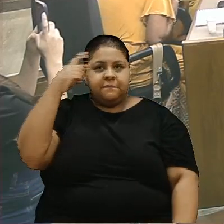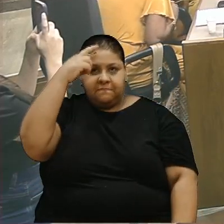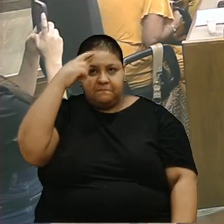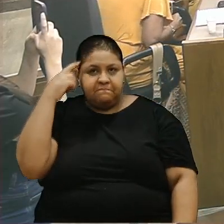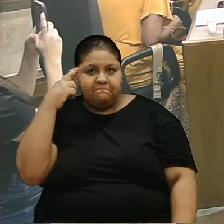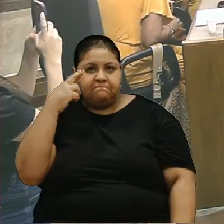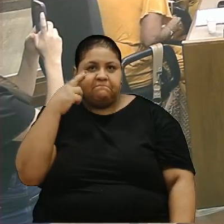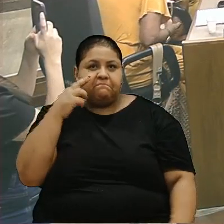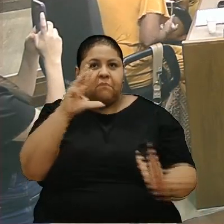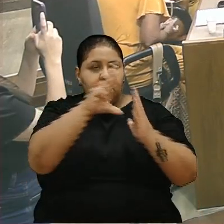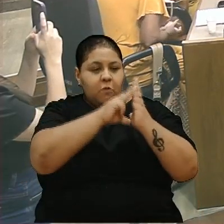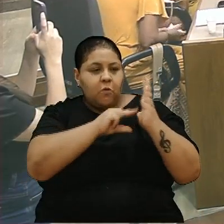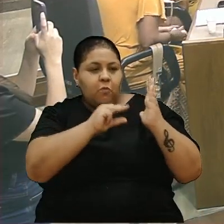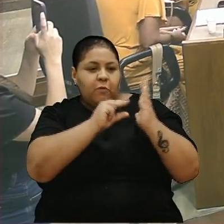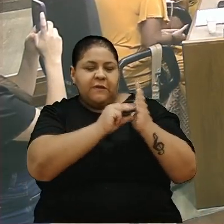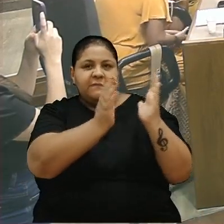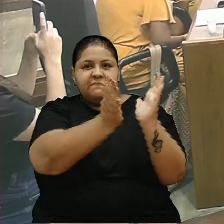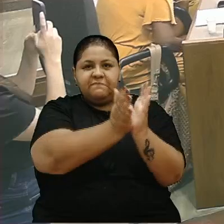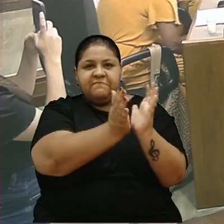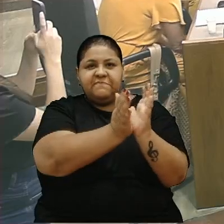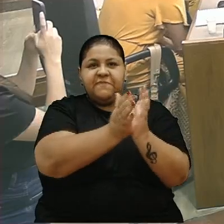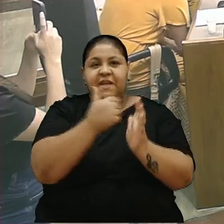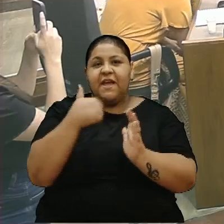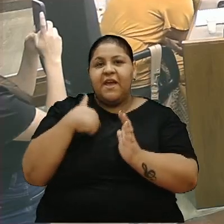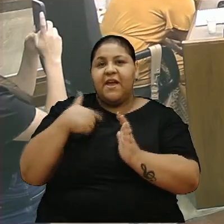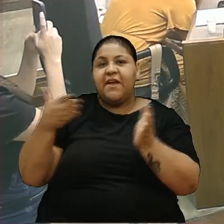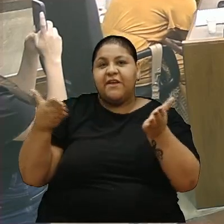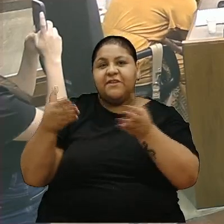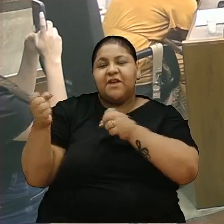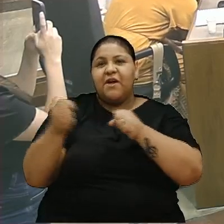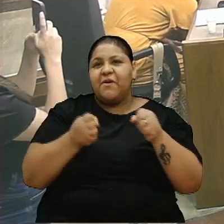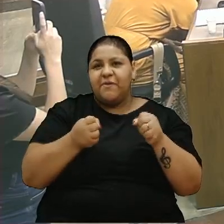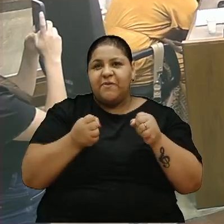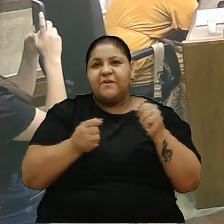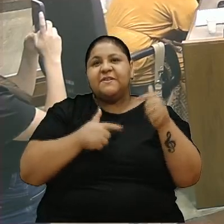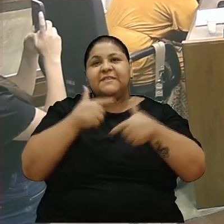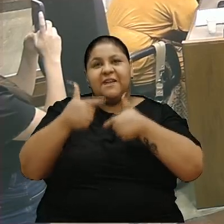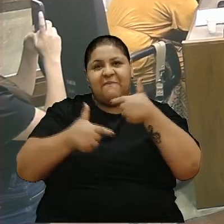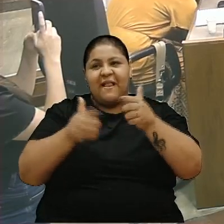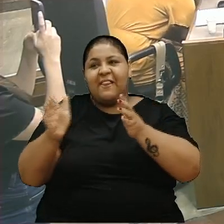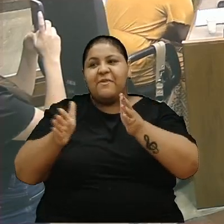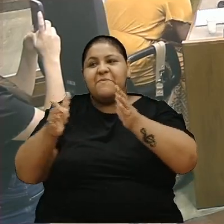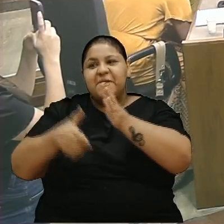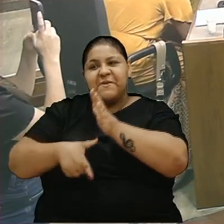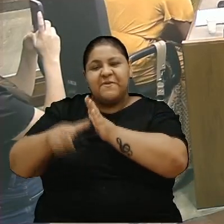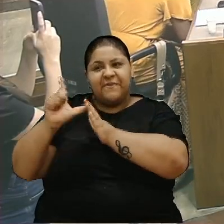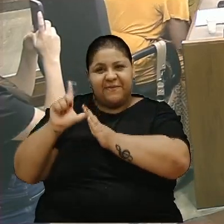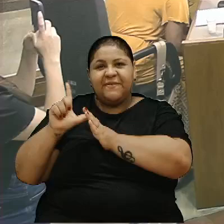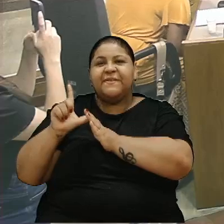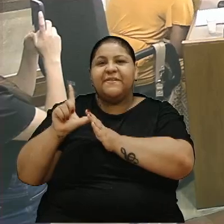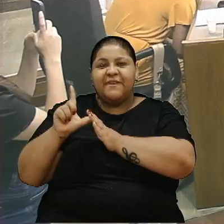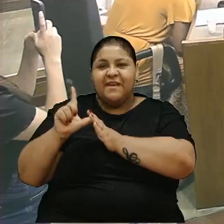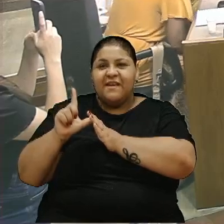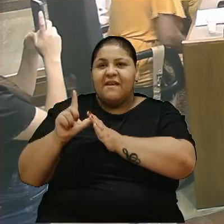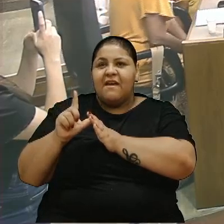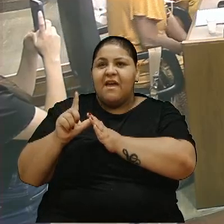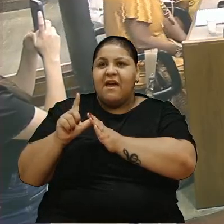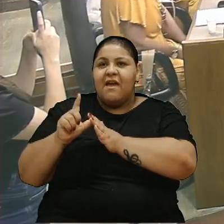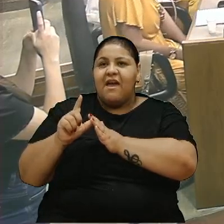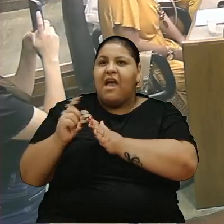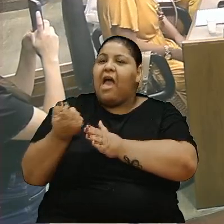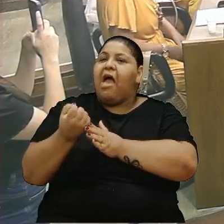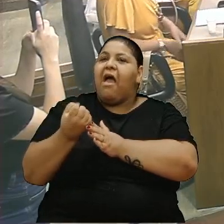colega, né? O qual já pude trabalhar na legislatura passada, na política da boa vizinhança, né, gente?